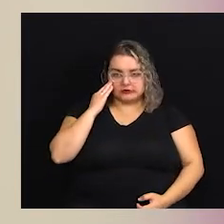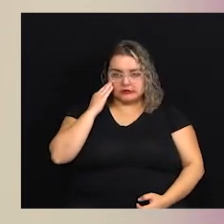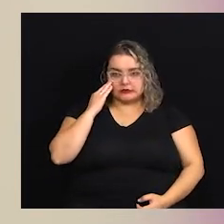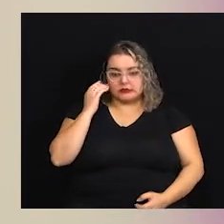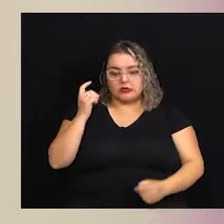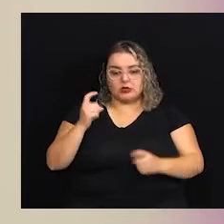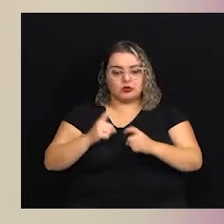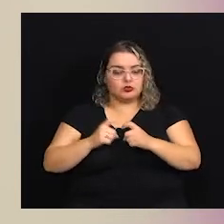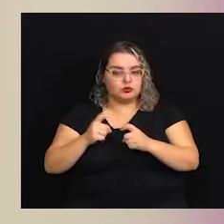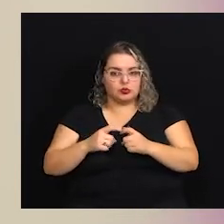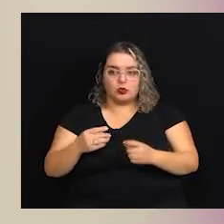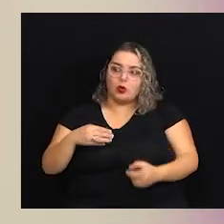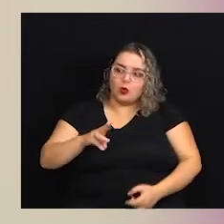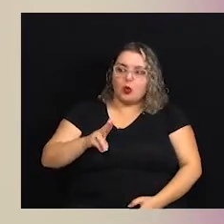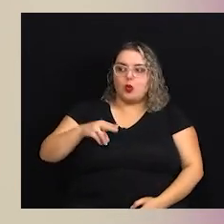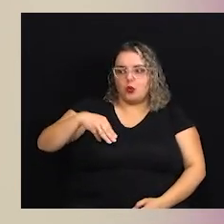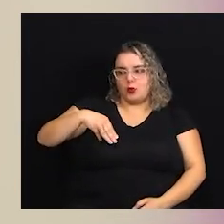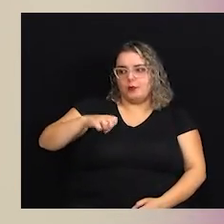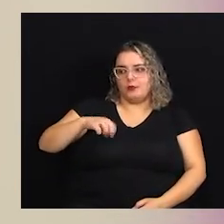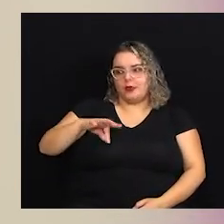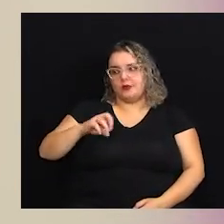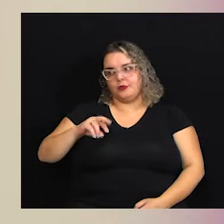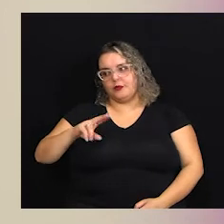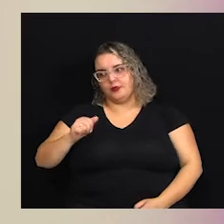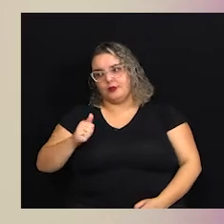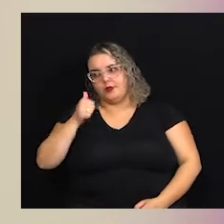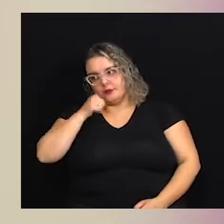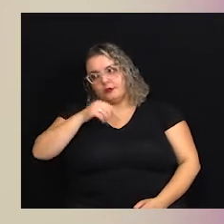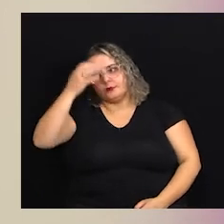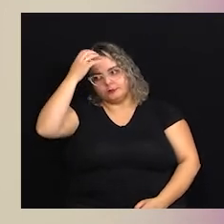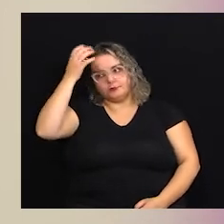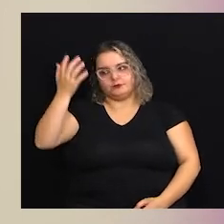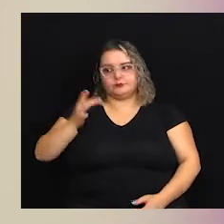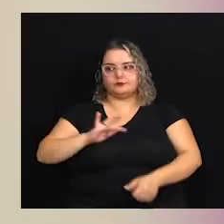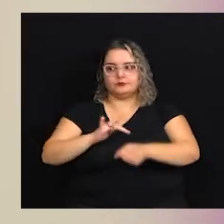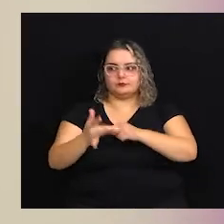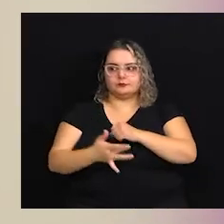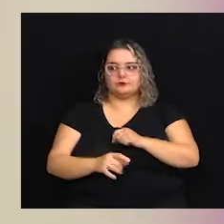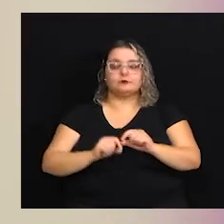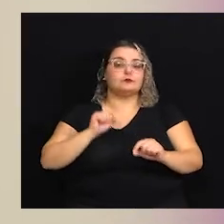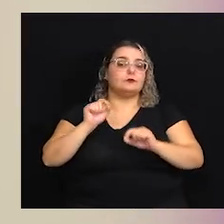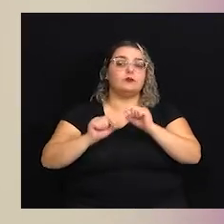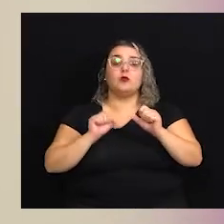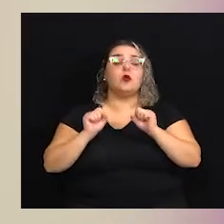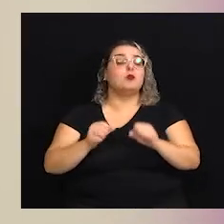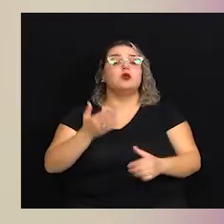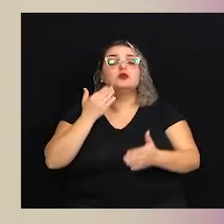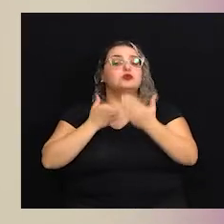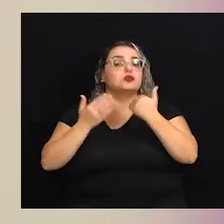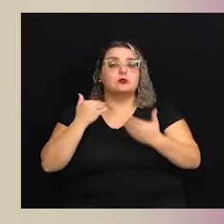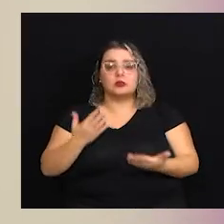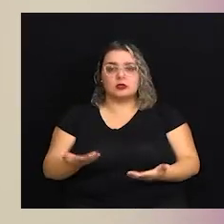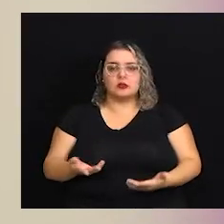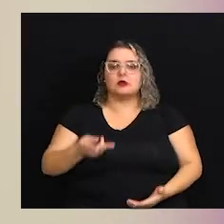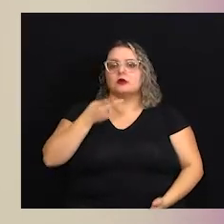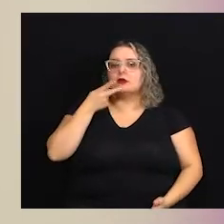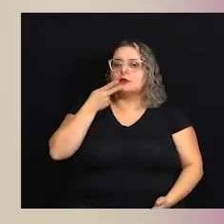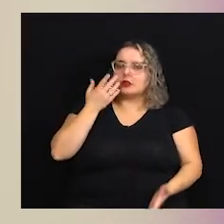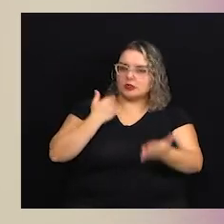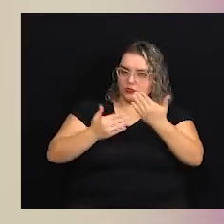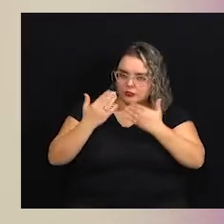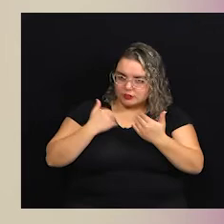entendendo, doutora ou mentora, né? Mentora é como as rainhas me chamam nas redes sociais. O que eu posso comer? Eu falo